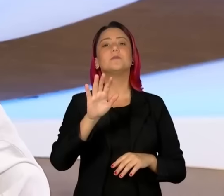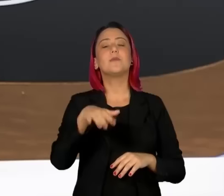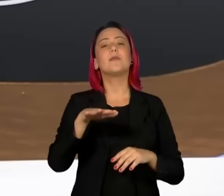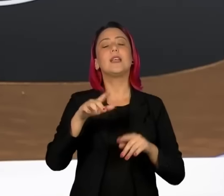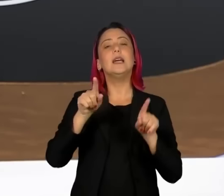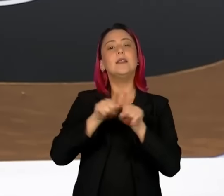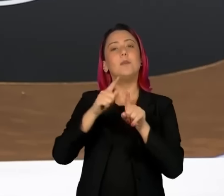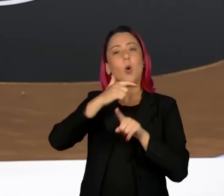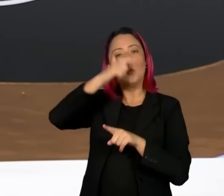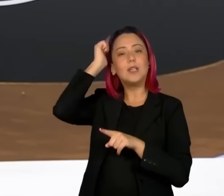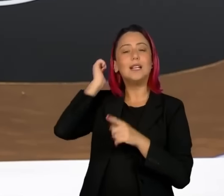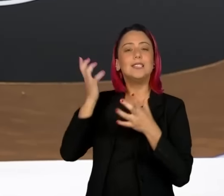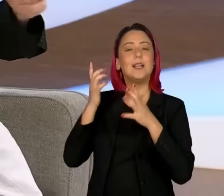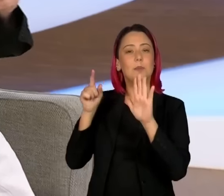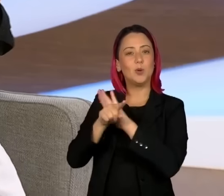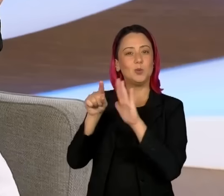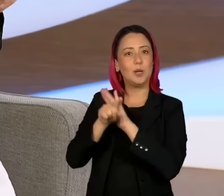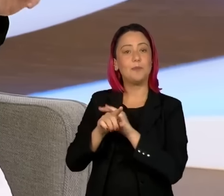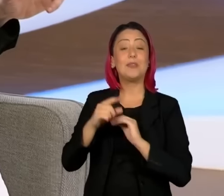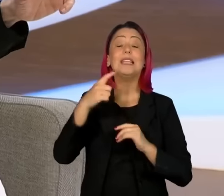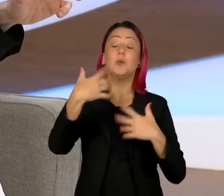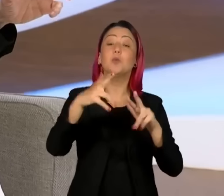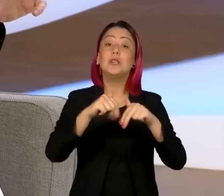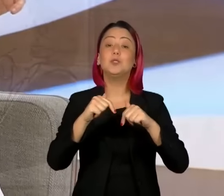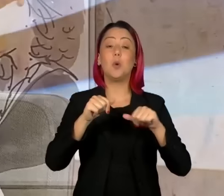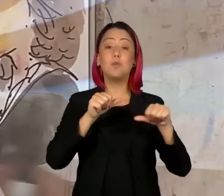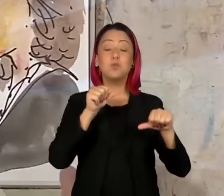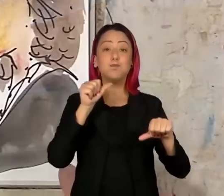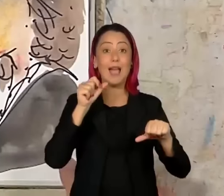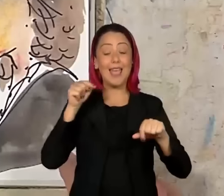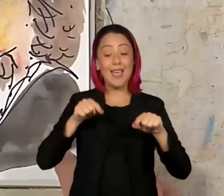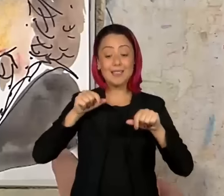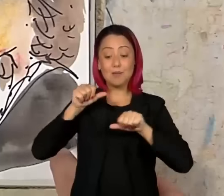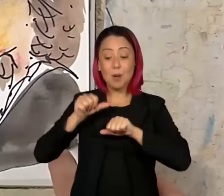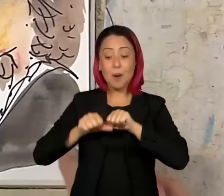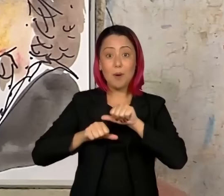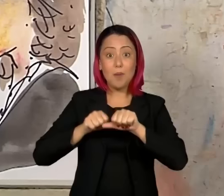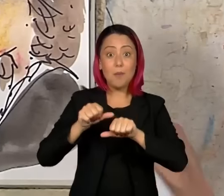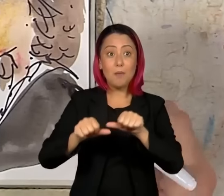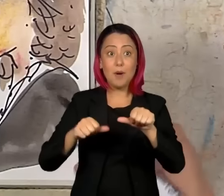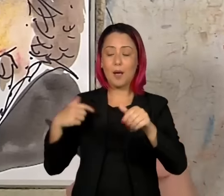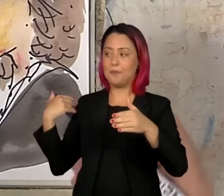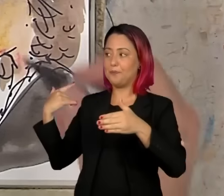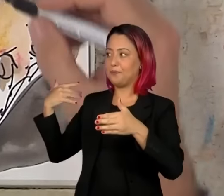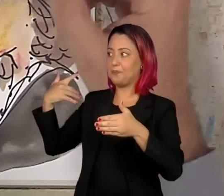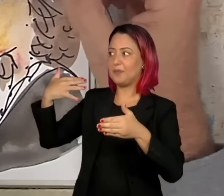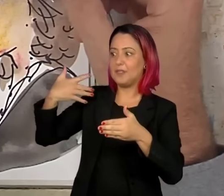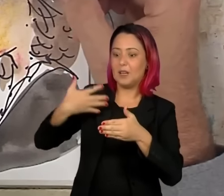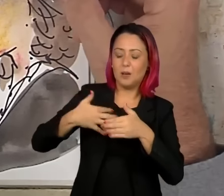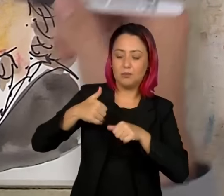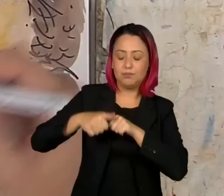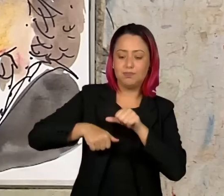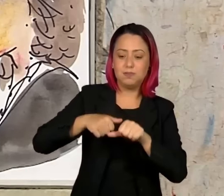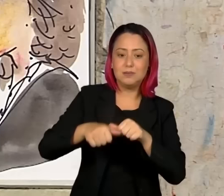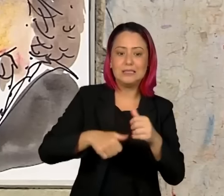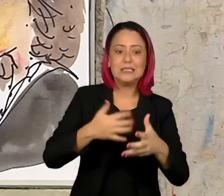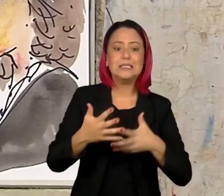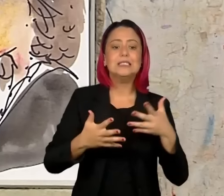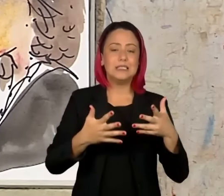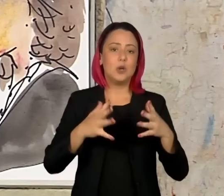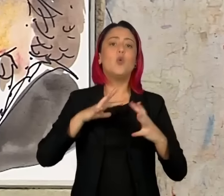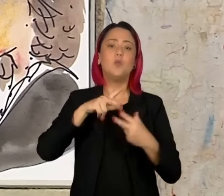a gente então essas mudanças é que a gente tá que mundo ficou mais caret ficou mais